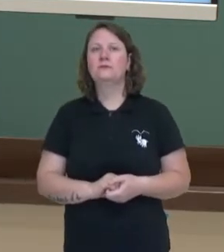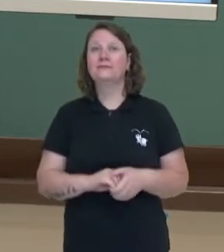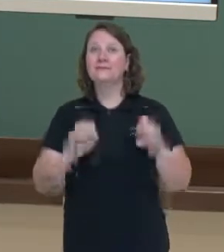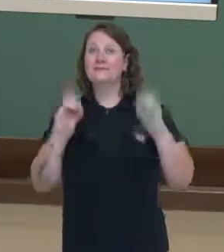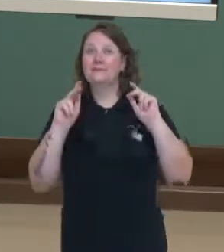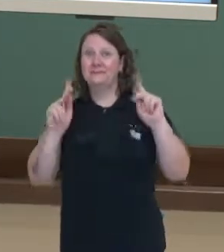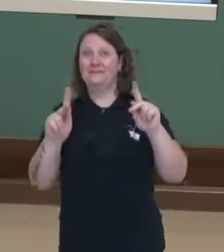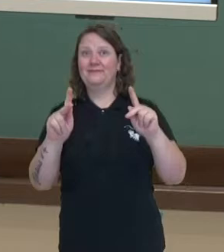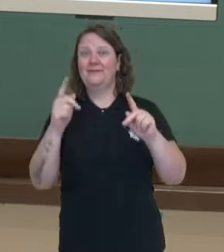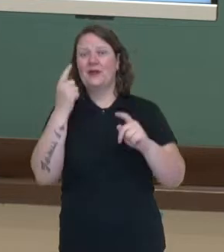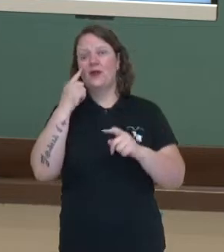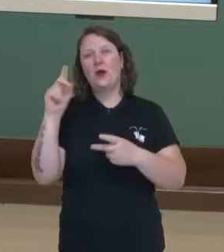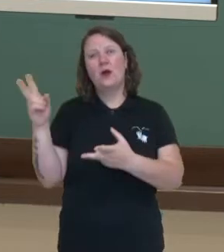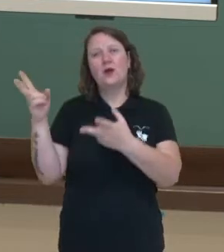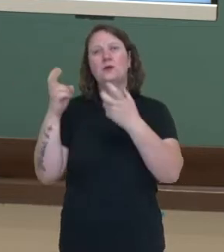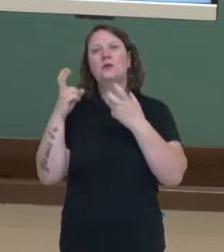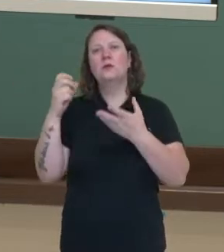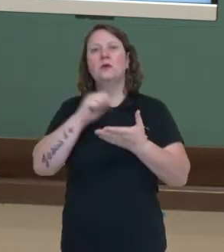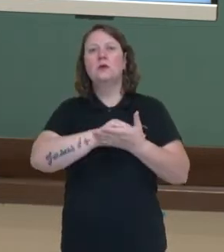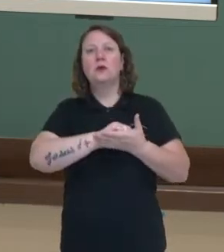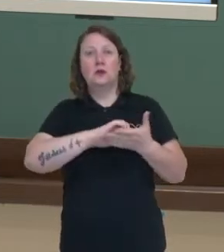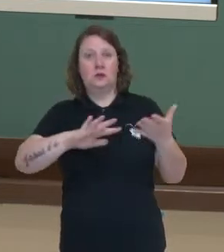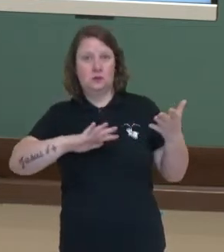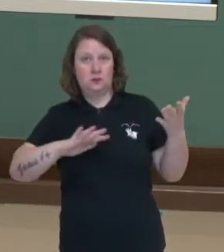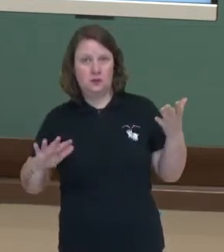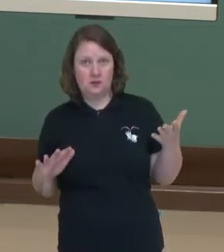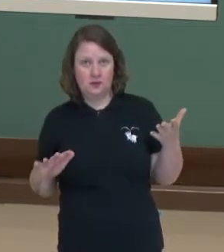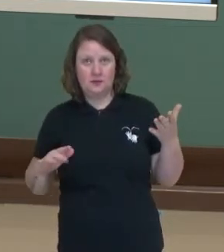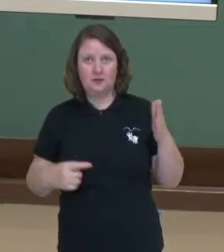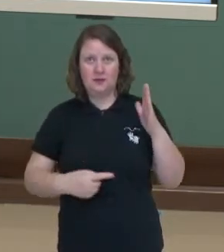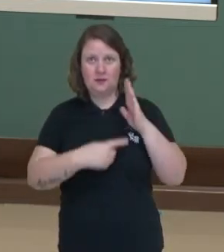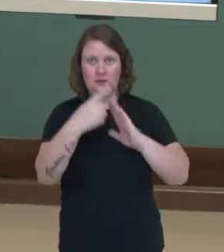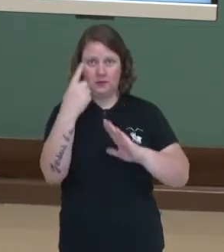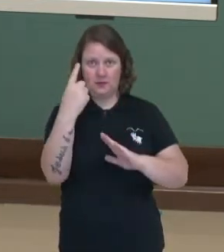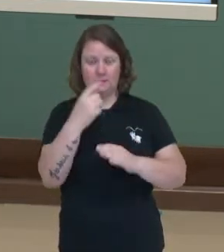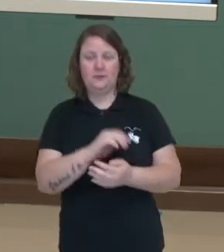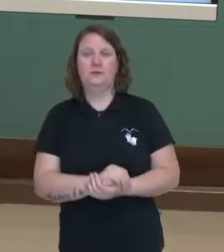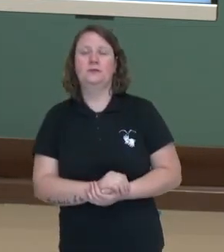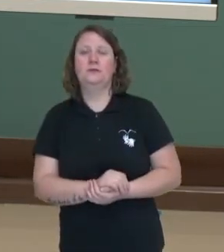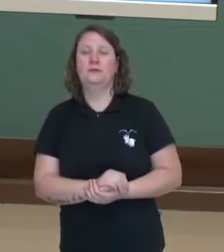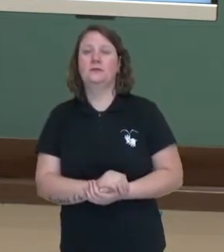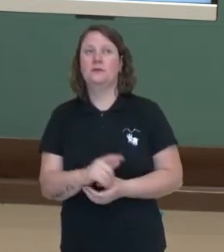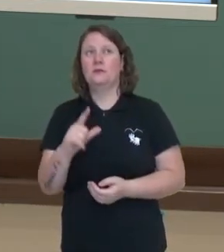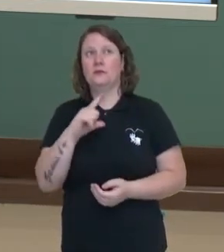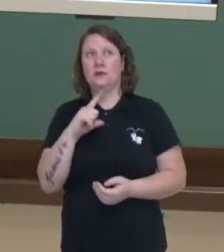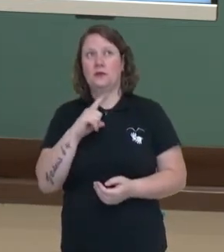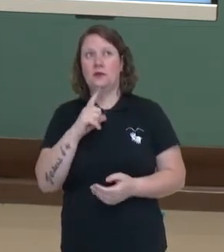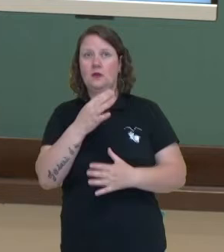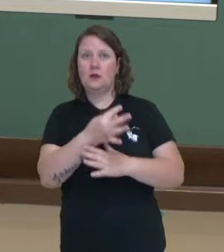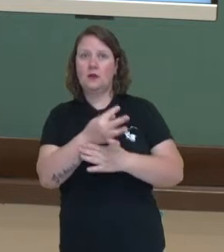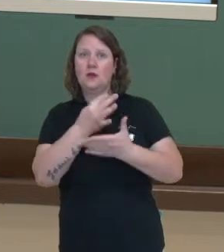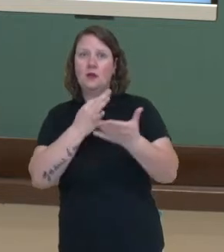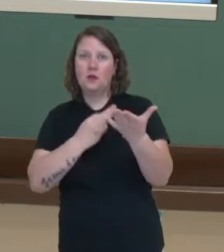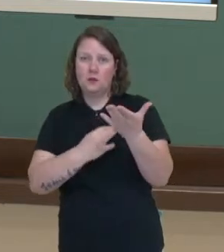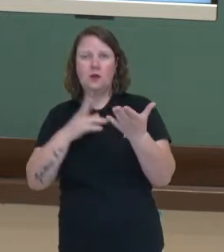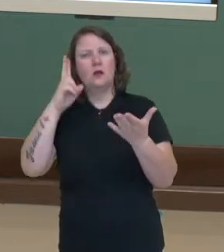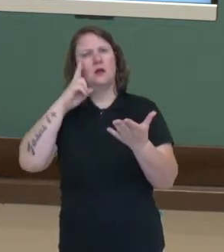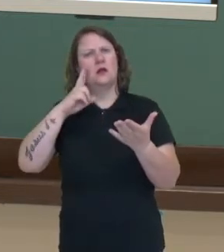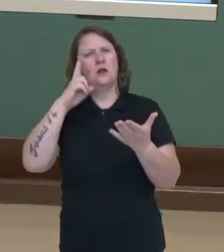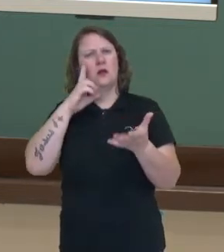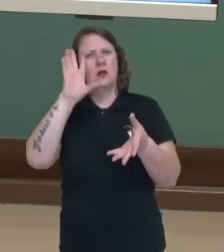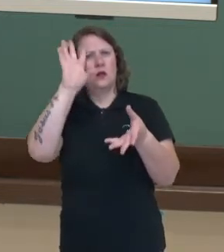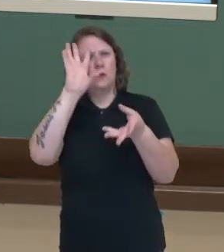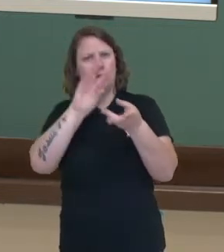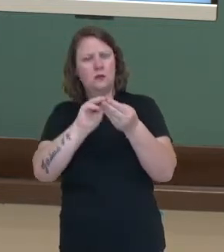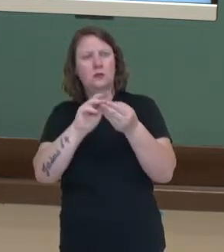Ok, encerramos a leitura do trecho e já temos uma atividade. Temos aqui um trecho para você relembrar, retomar